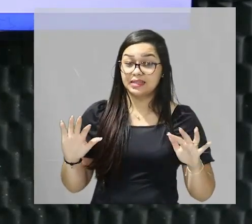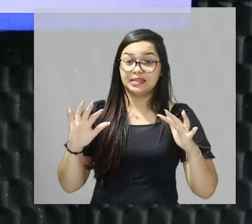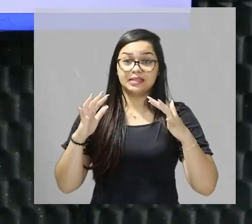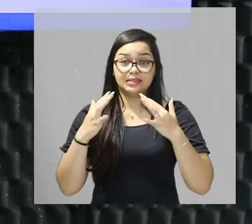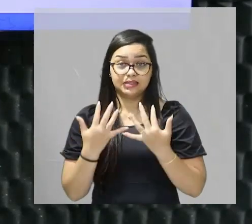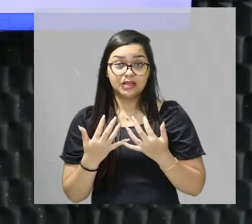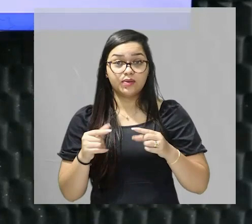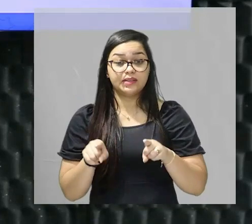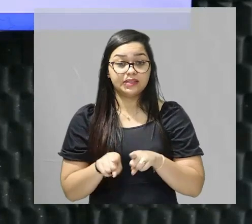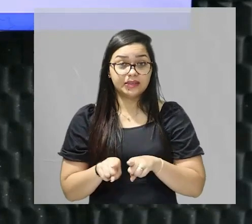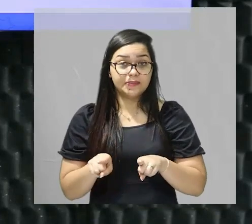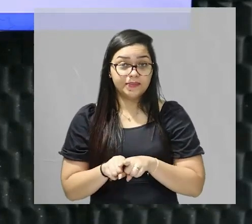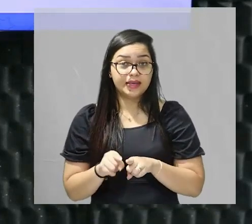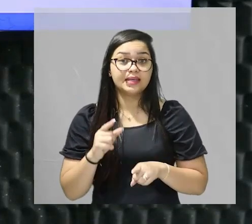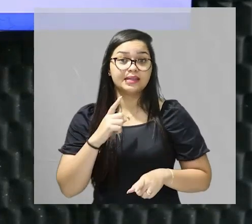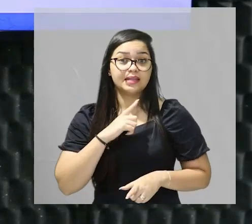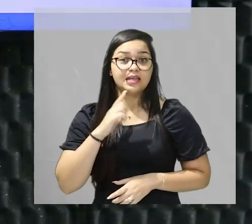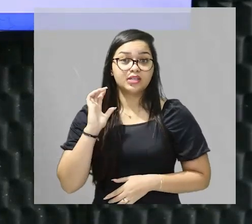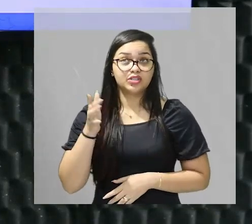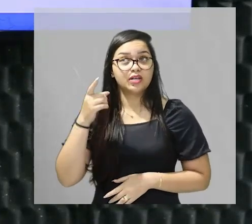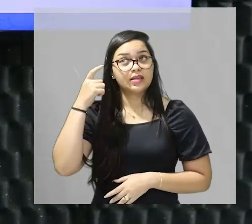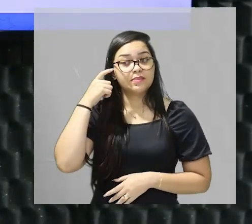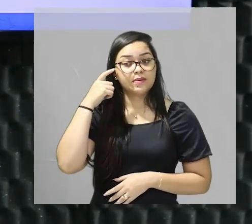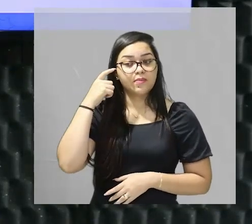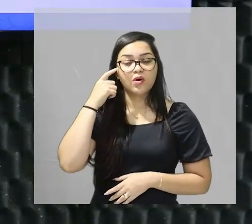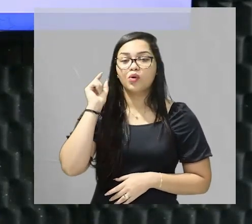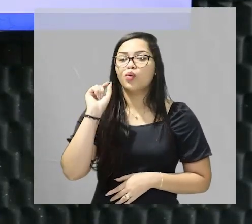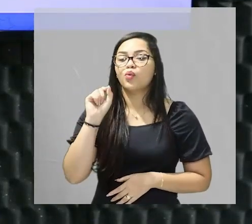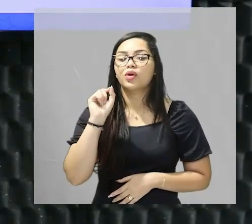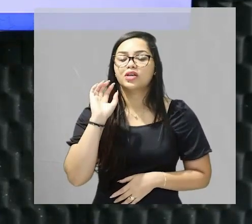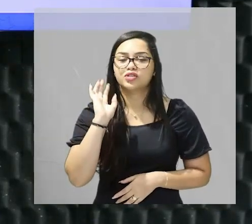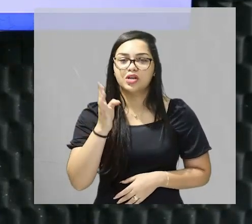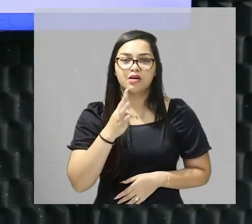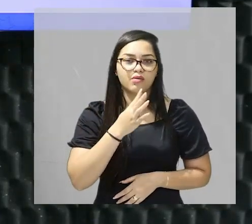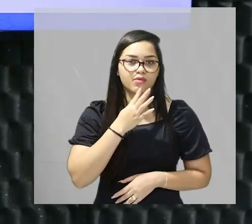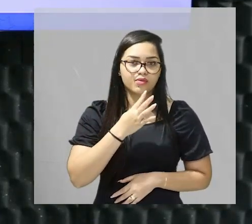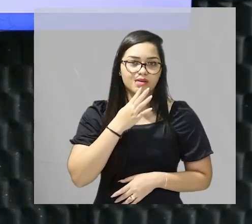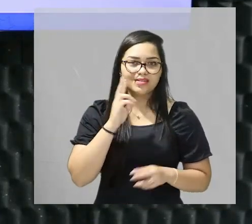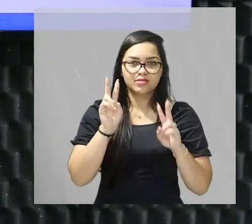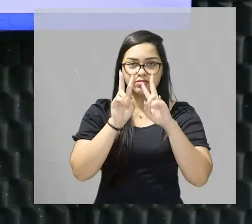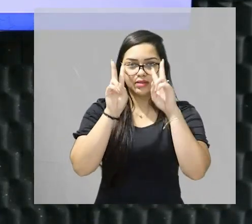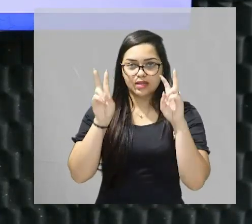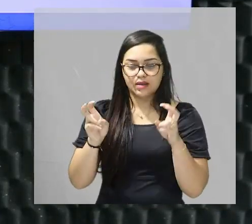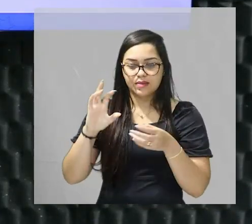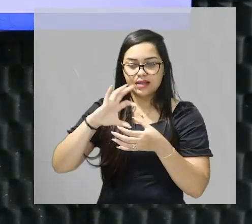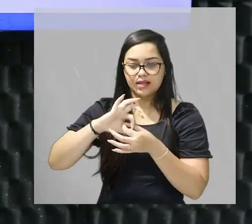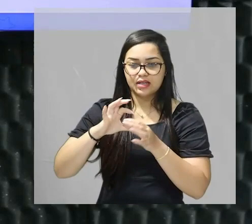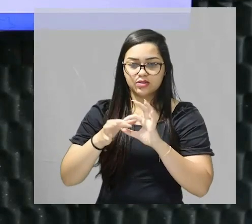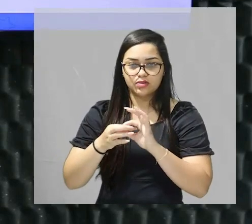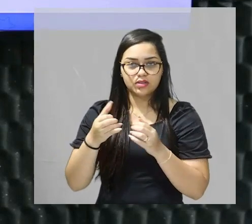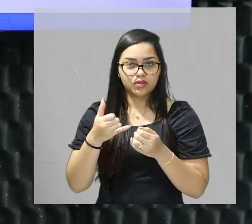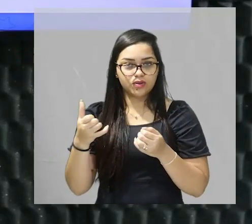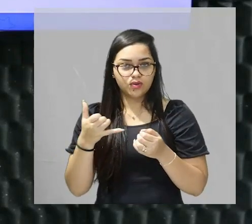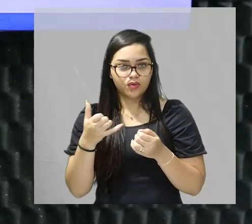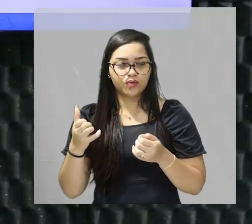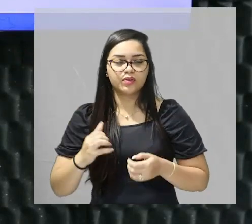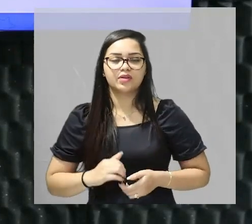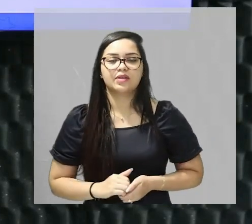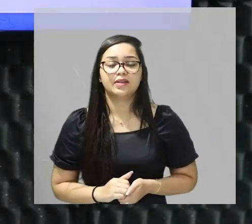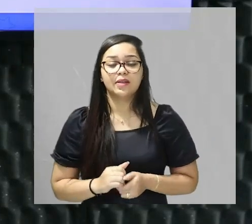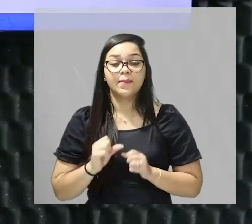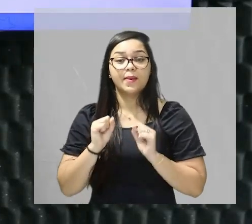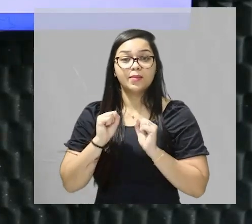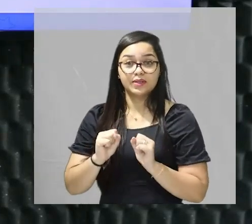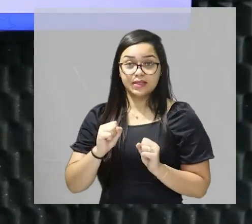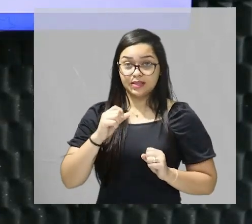e puxar já da memória, certo? Que a gente já conhece sobre ligações iônicas. Então para a formação de uma